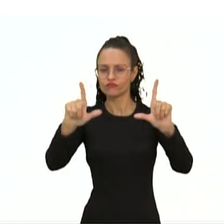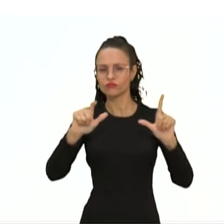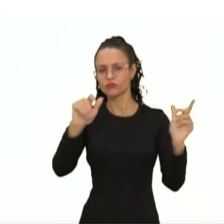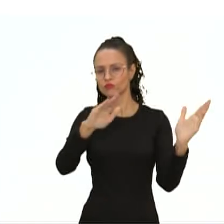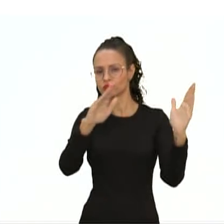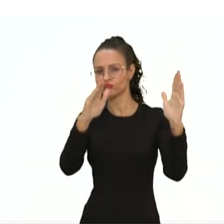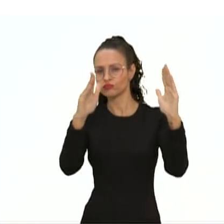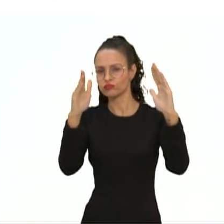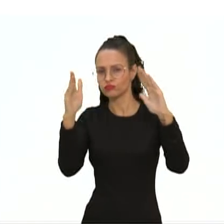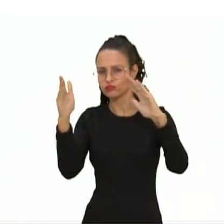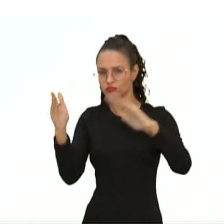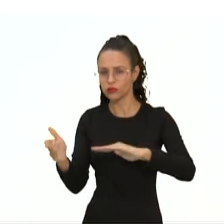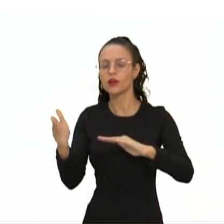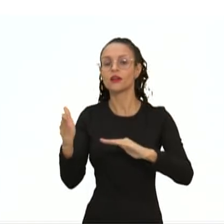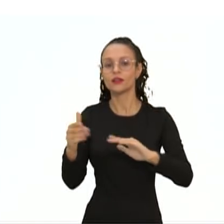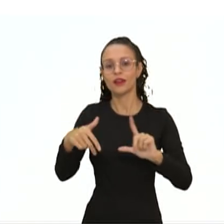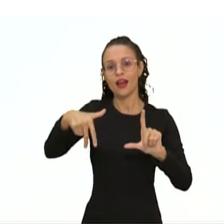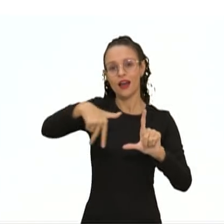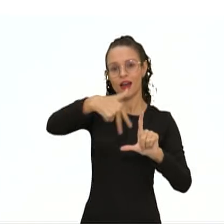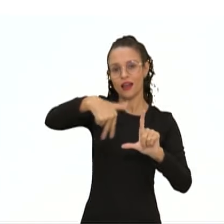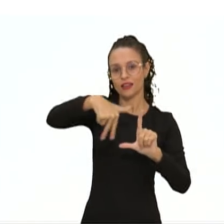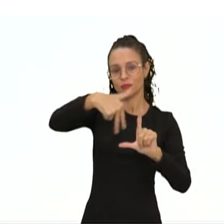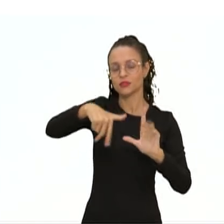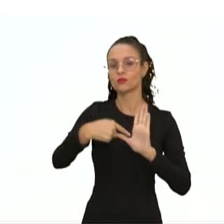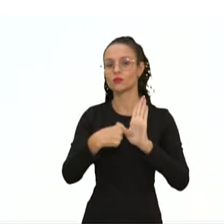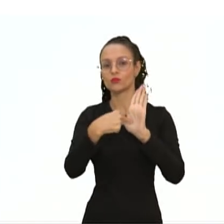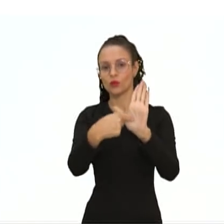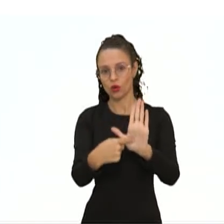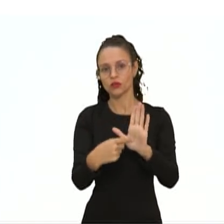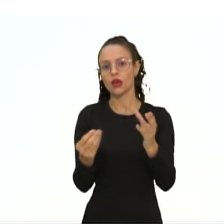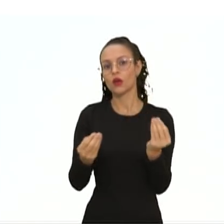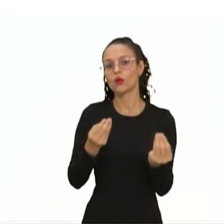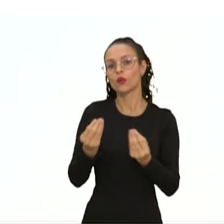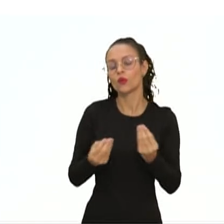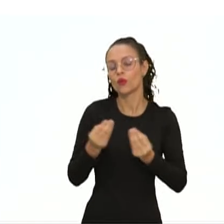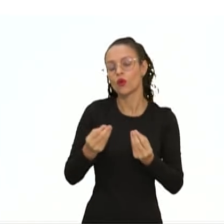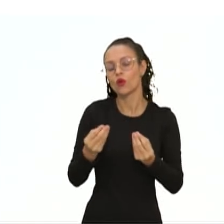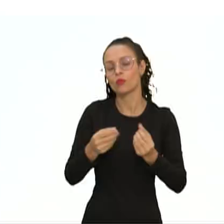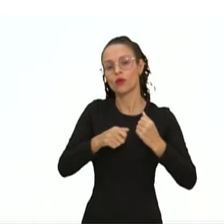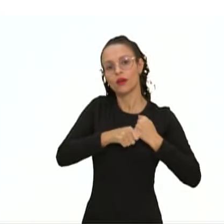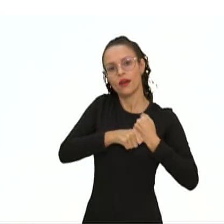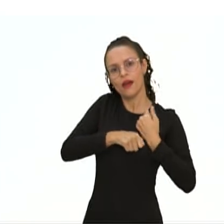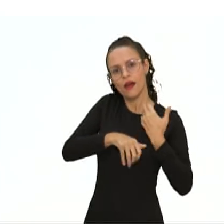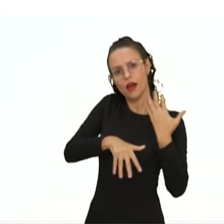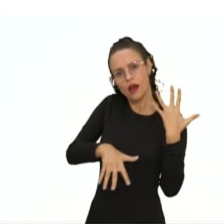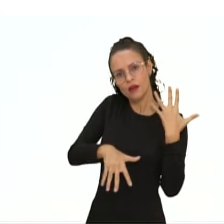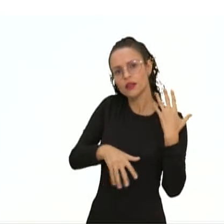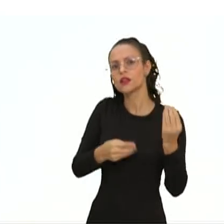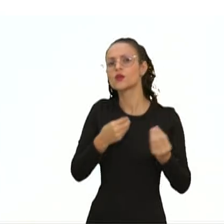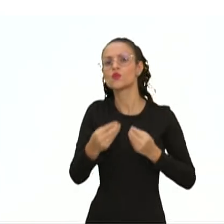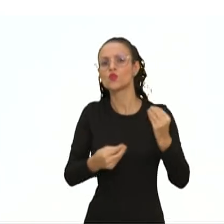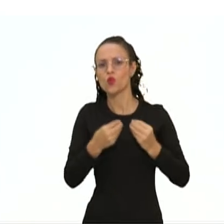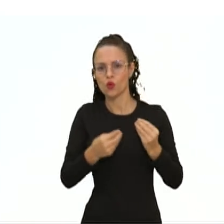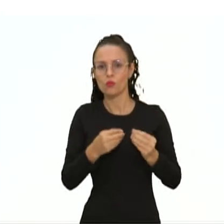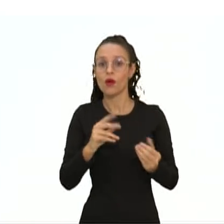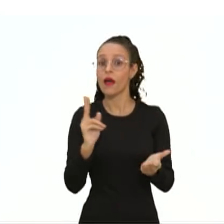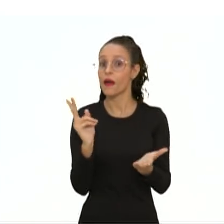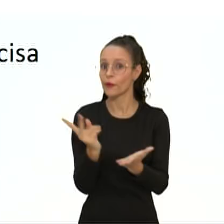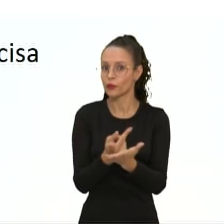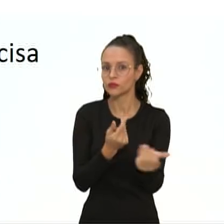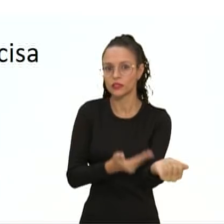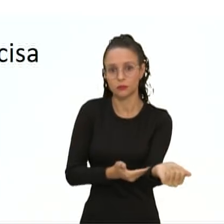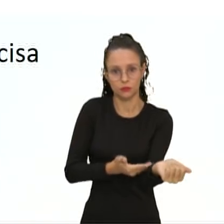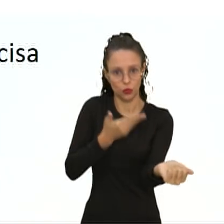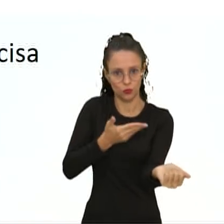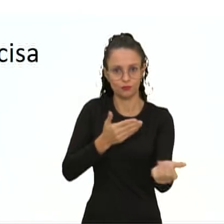essa explicação e essa animação que mostra, né, como que a artéria fica em casos de pressão elevada.